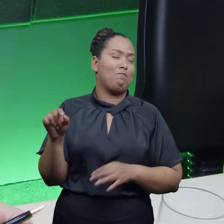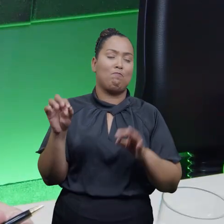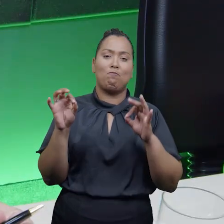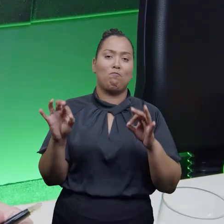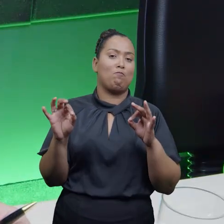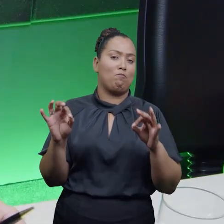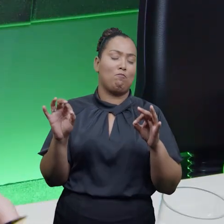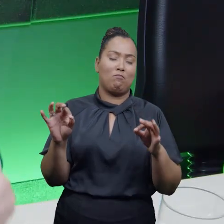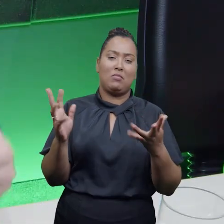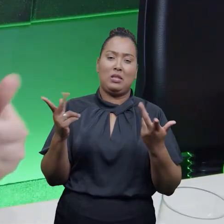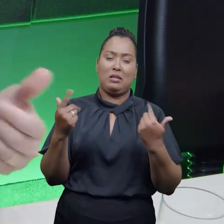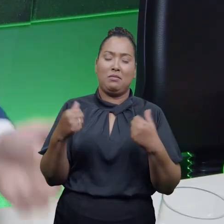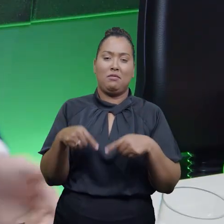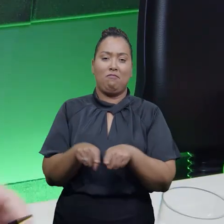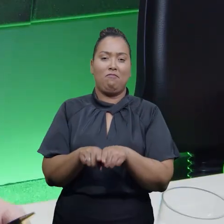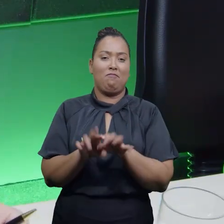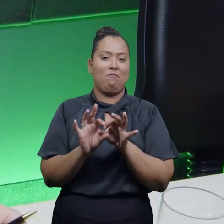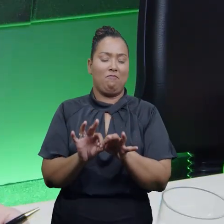sempre muito